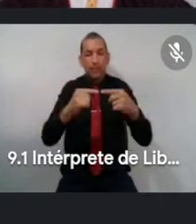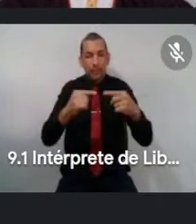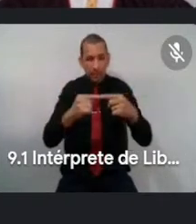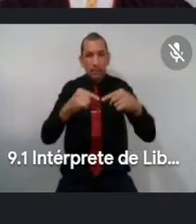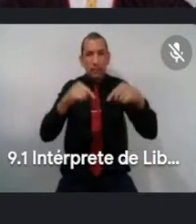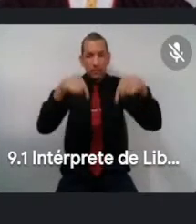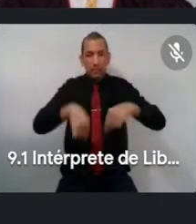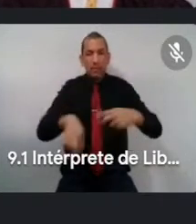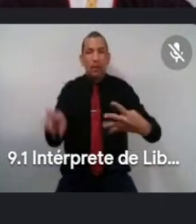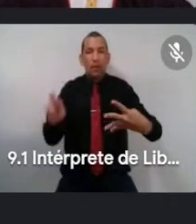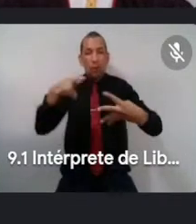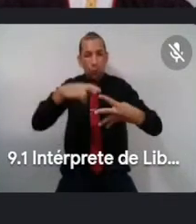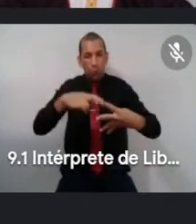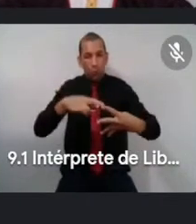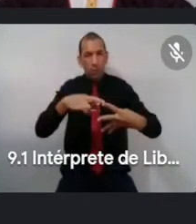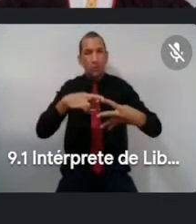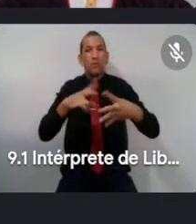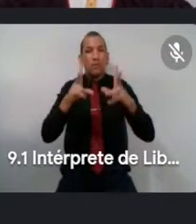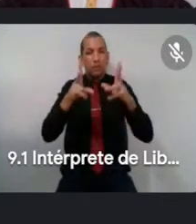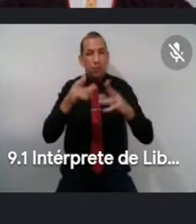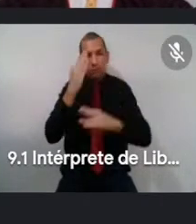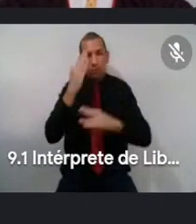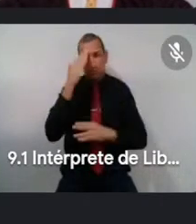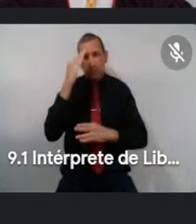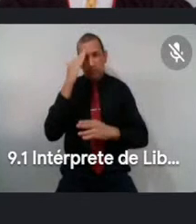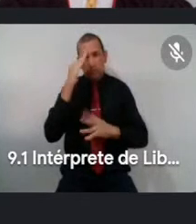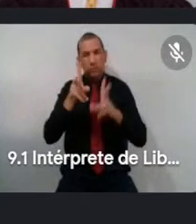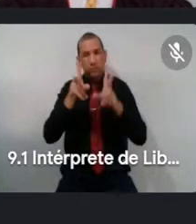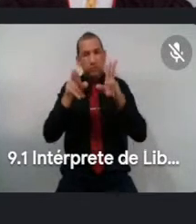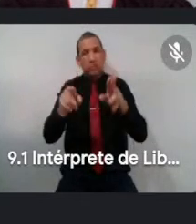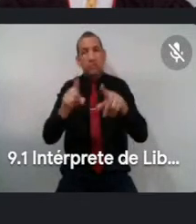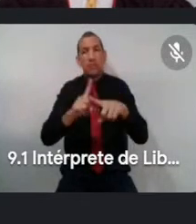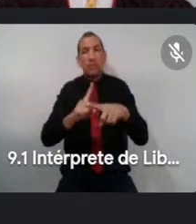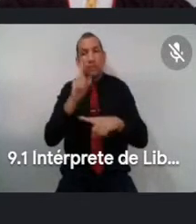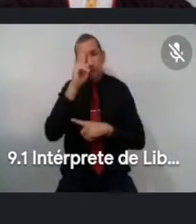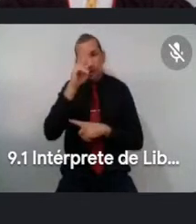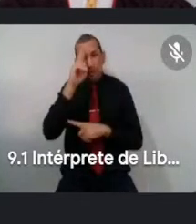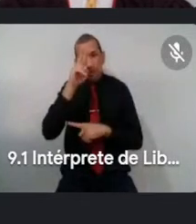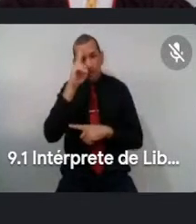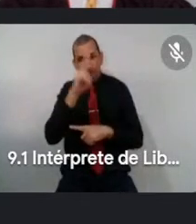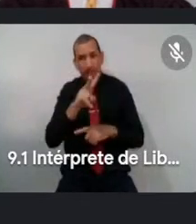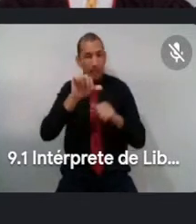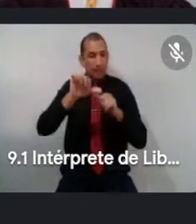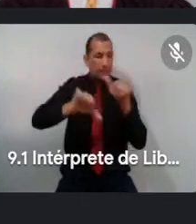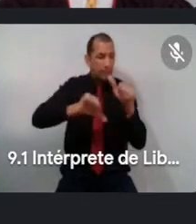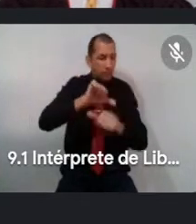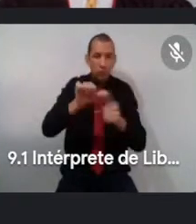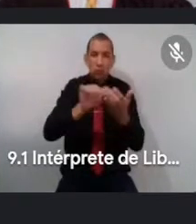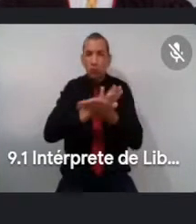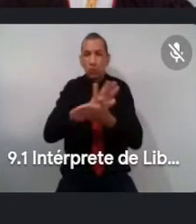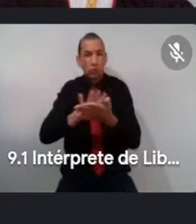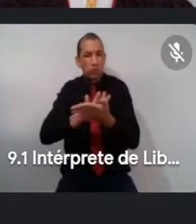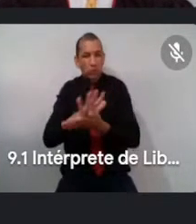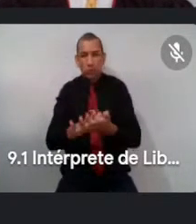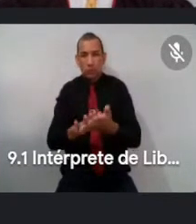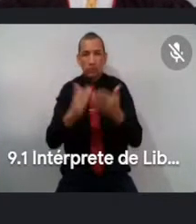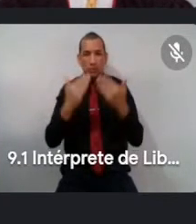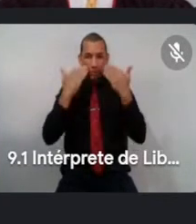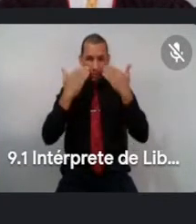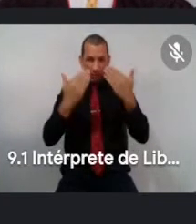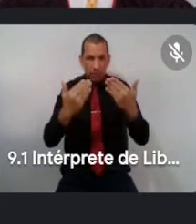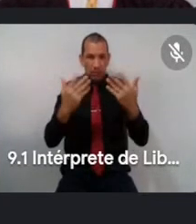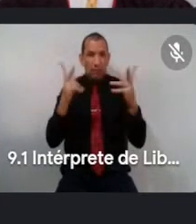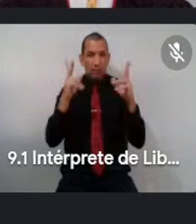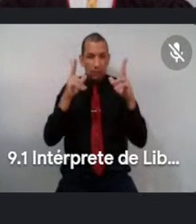neste presente recurso o mesmo entendimento né Relembrando que nada mudou as testemunhas foram as